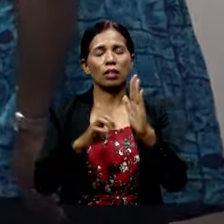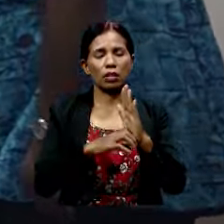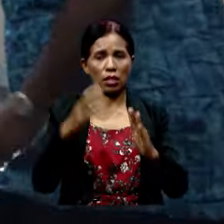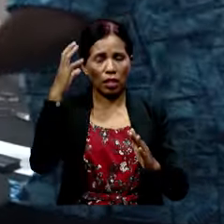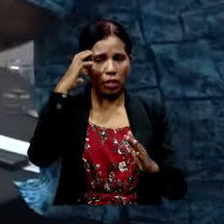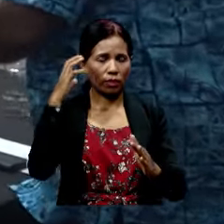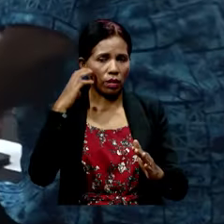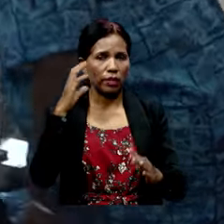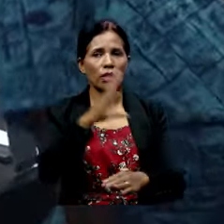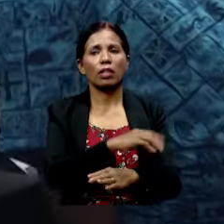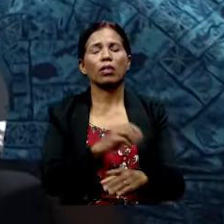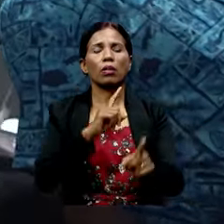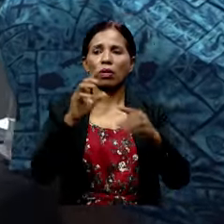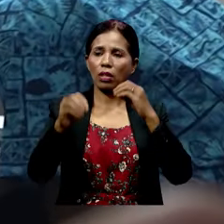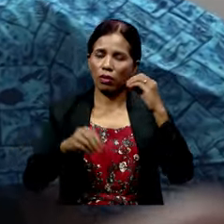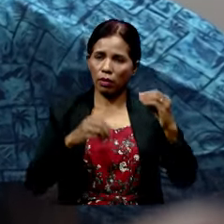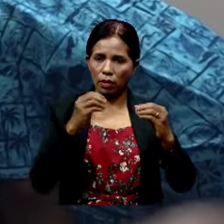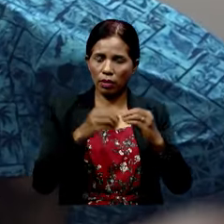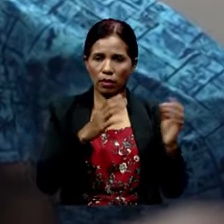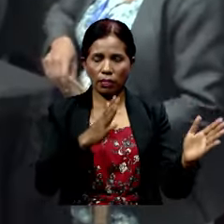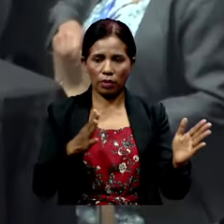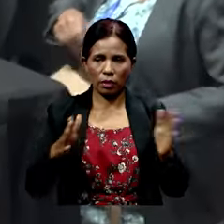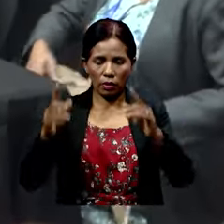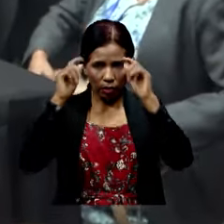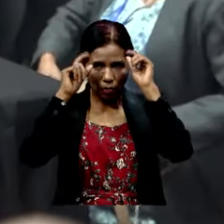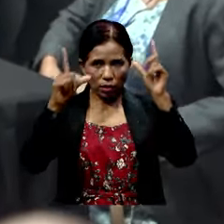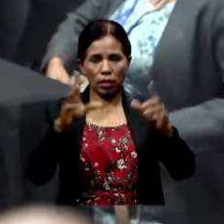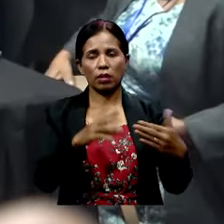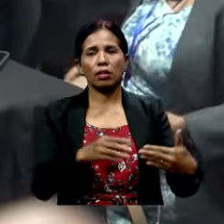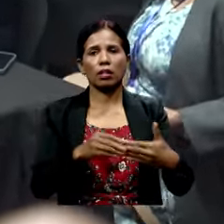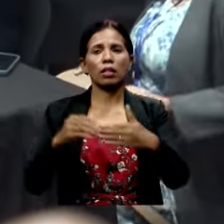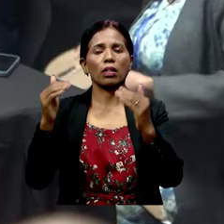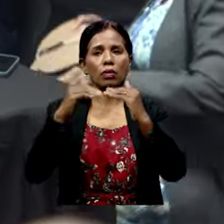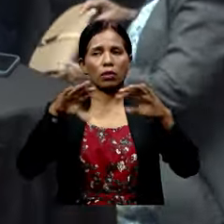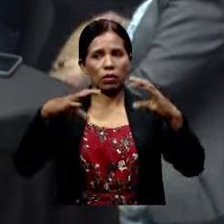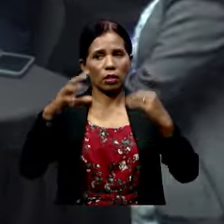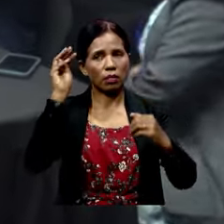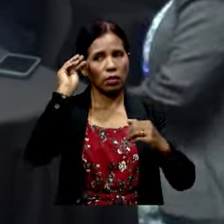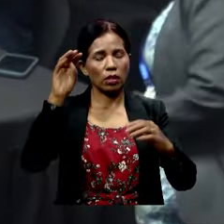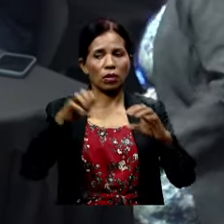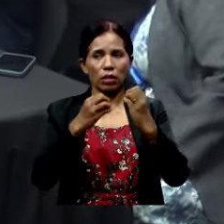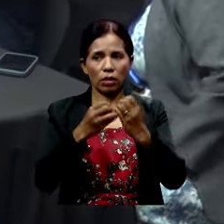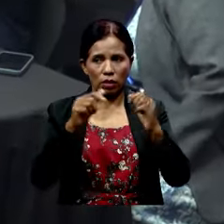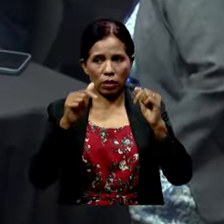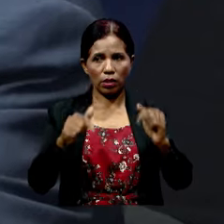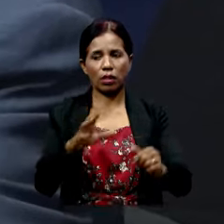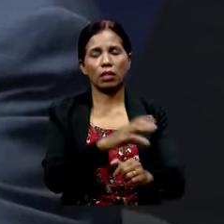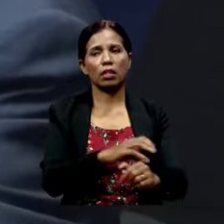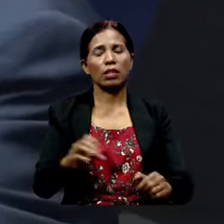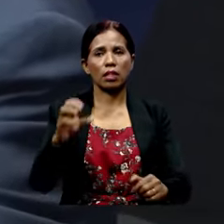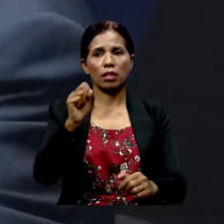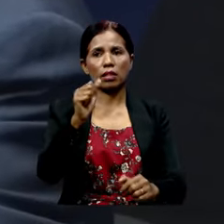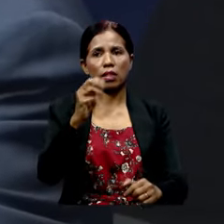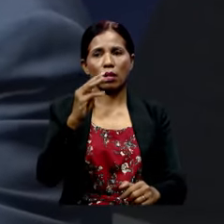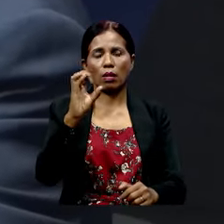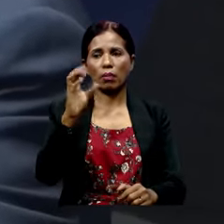Caribe Pacífico, onde colega Conabá, preparação Timor-Lestenian, atu lidera a reunião Conselho-Ministro Organização Idanianian e a Samoa.